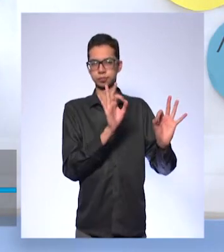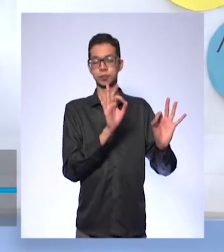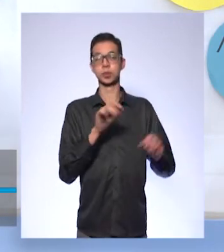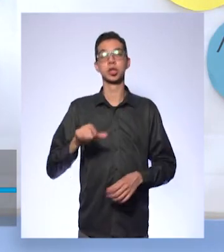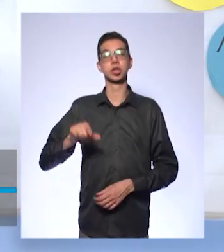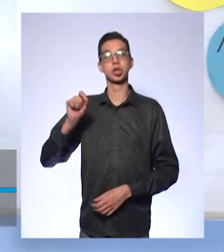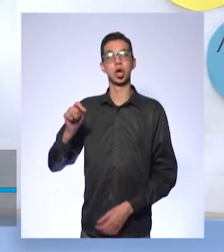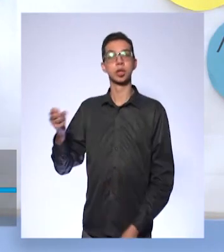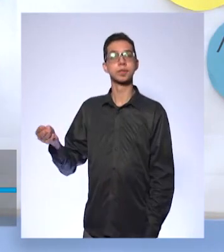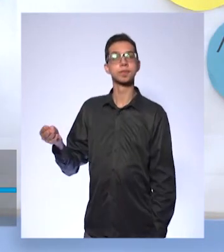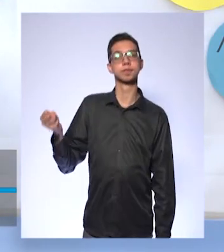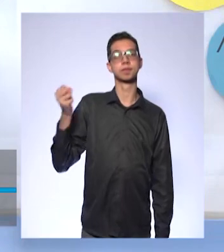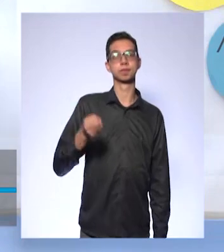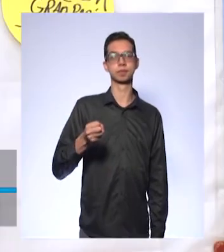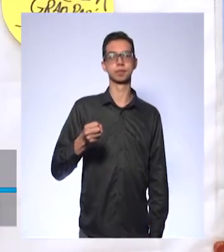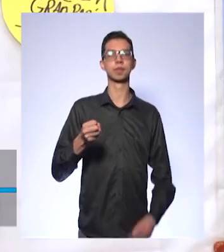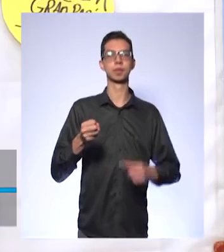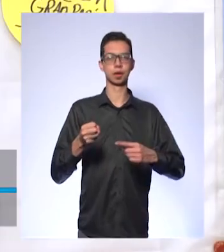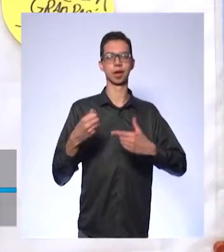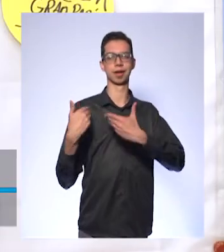acontecendo?